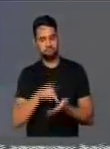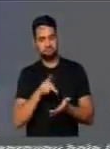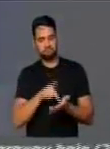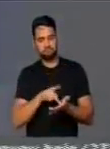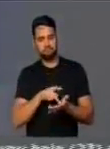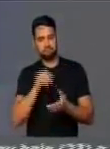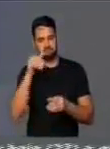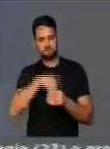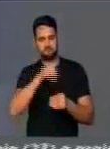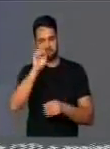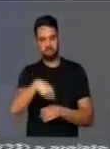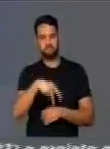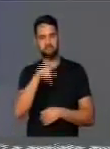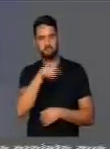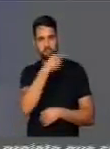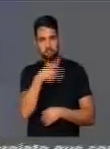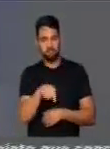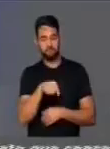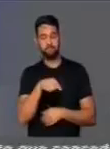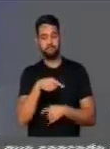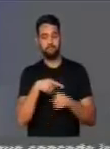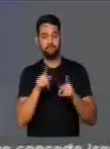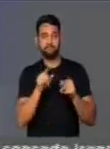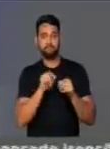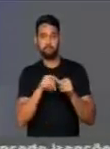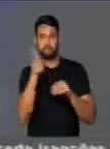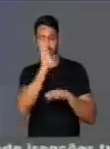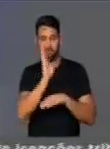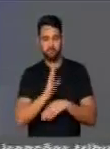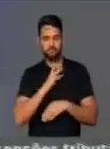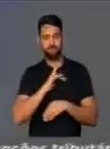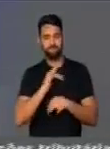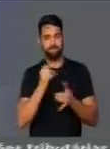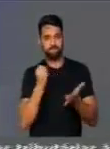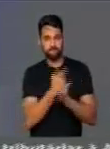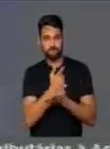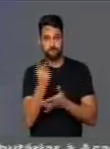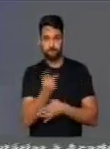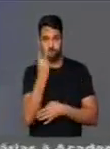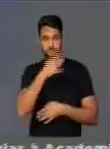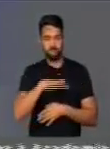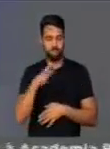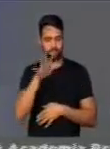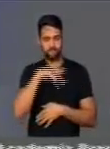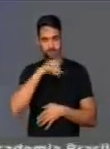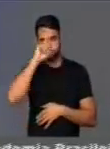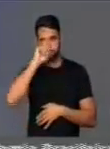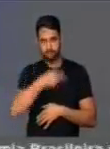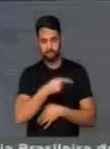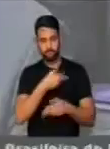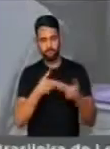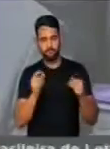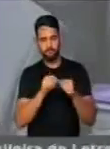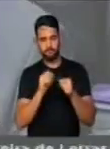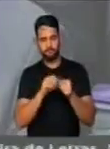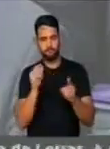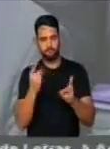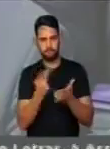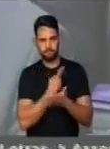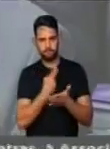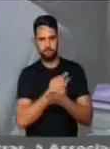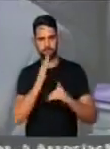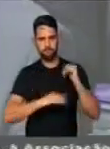que tem que votar sim ao veto. O país já paga um preço muito alto pelos desmandos, pela